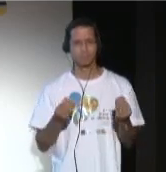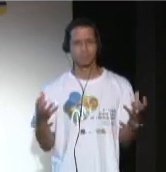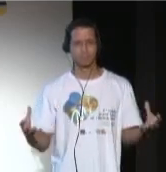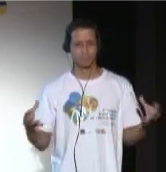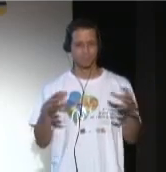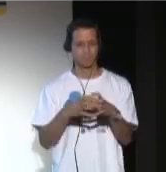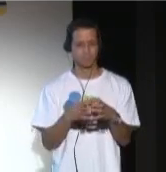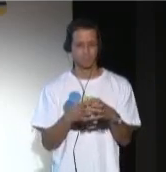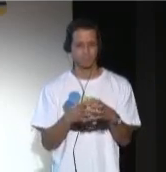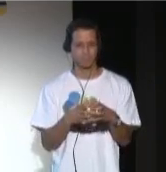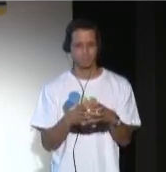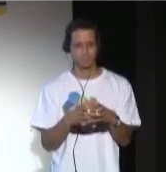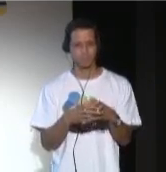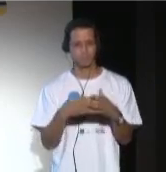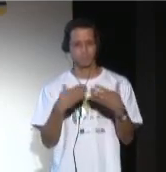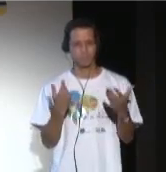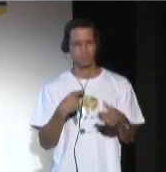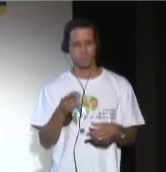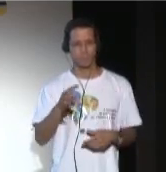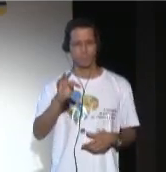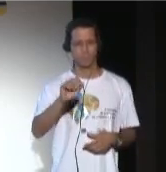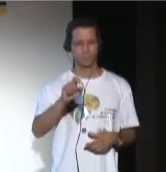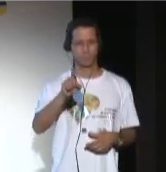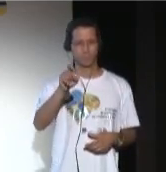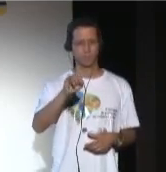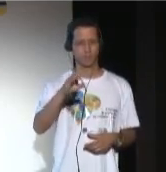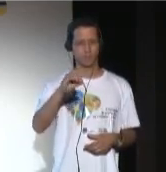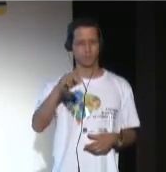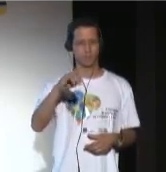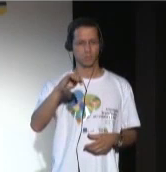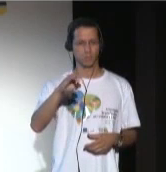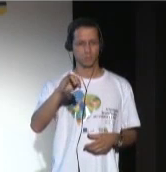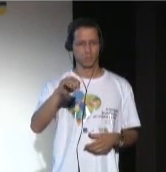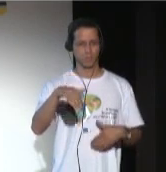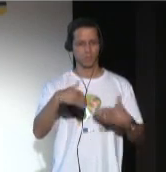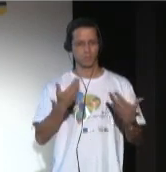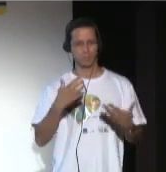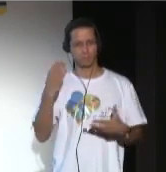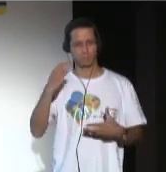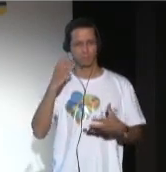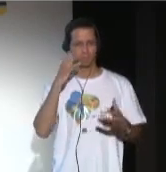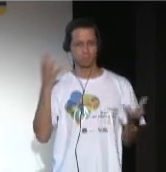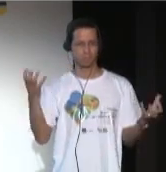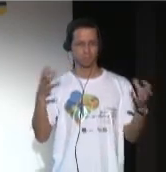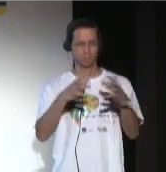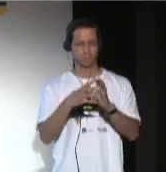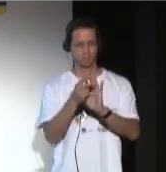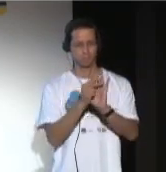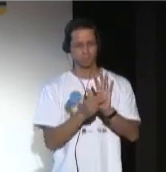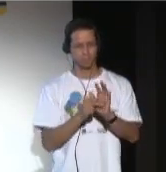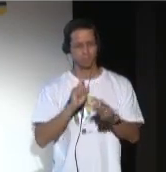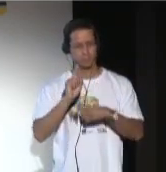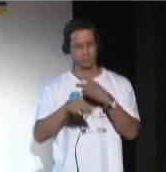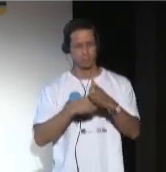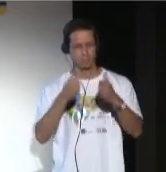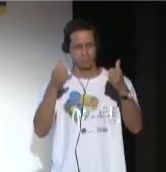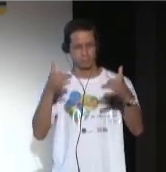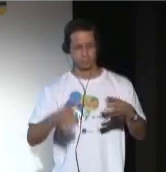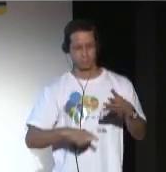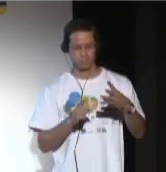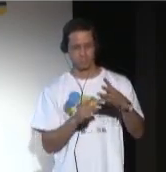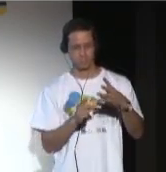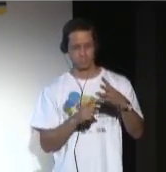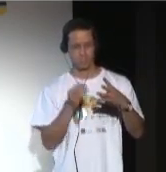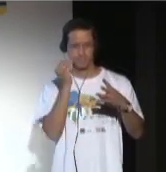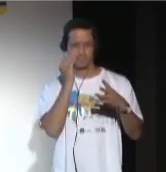isso em uma taxonomia ou um arcabouço científico? E depois disso, vou passar para a parte 4,